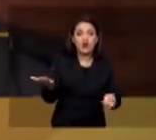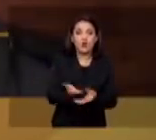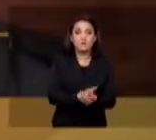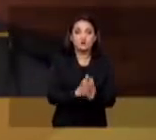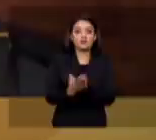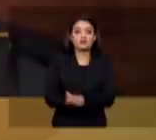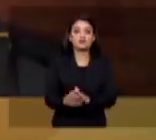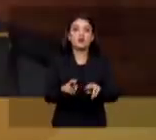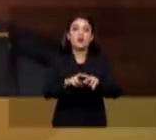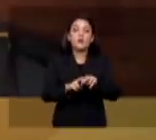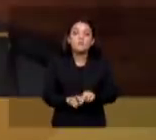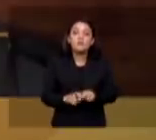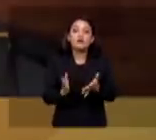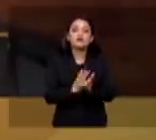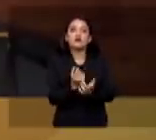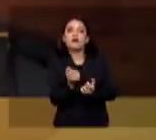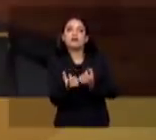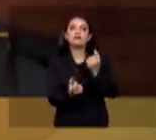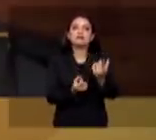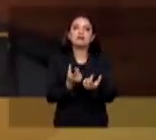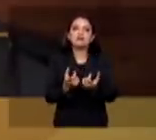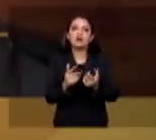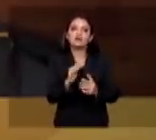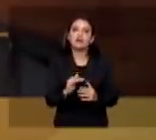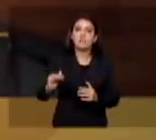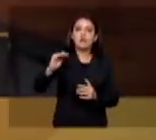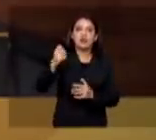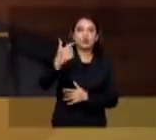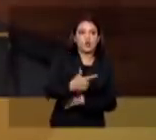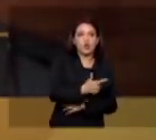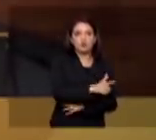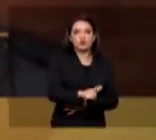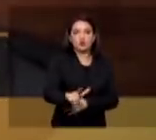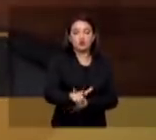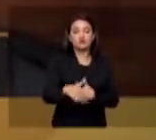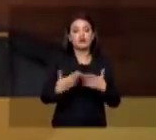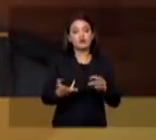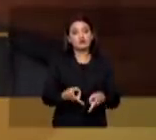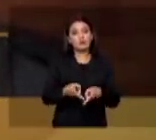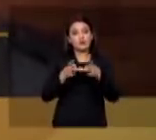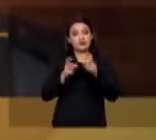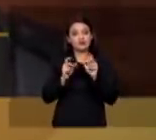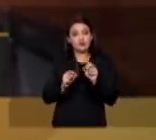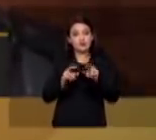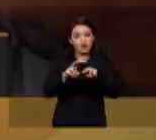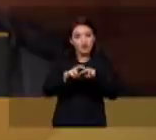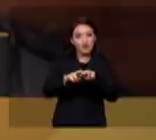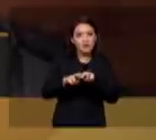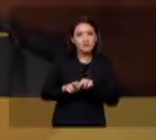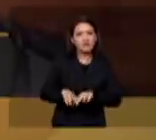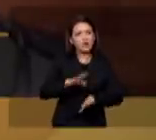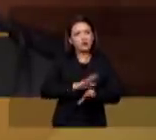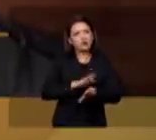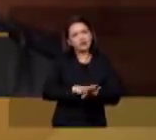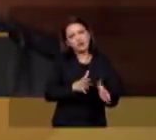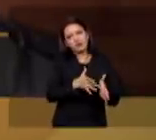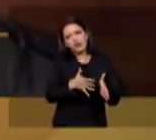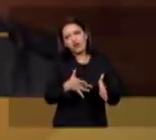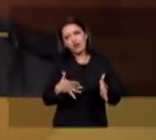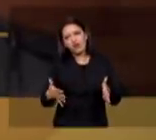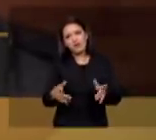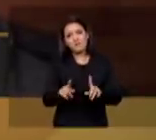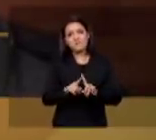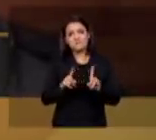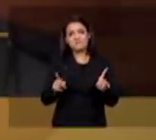aludida exceção tem precedência sobre as demais. Note-se, contudo, que, ao menos do ponto de vista cronológico, as coisas